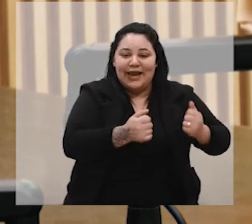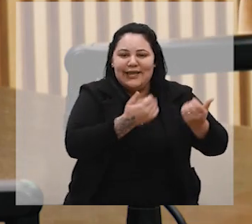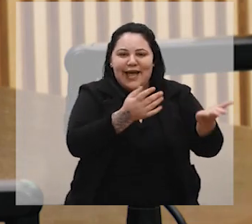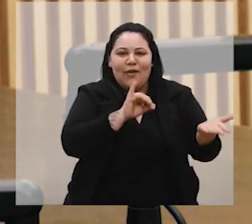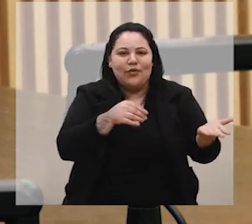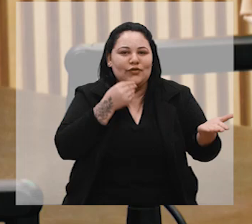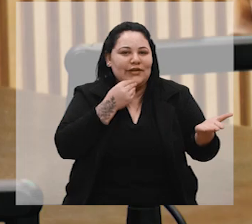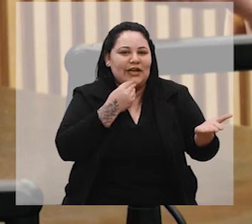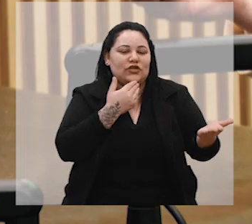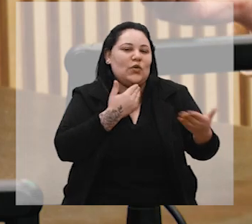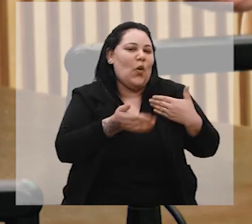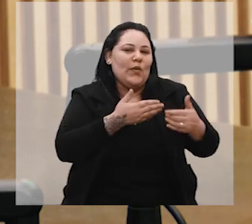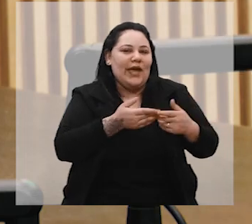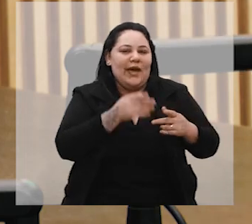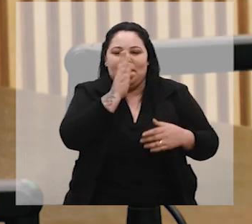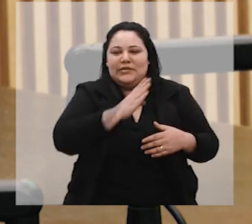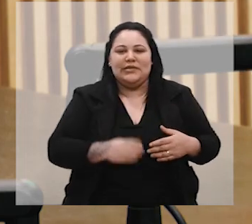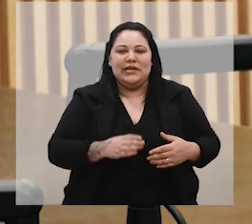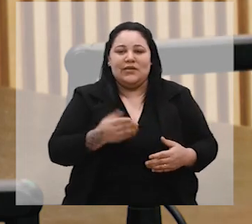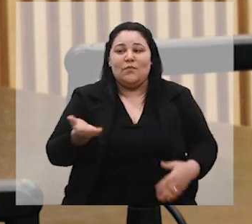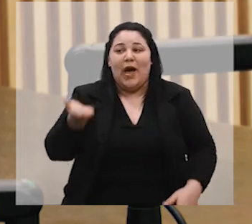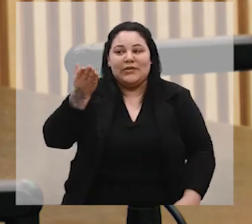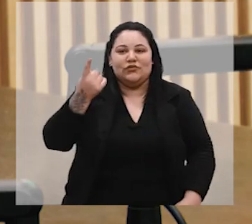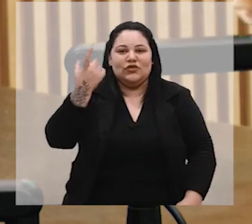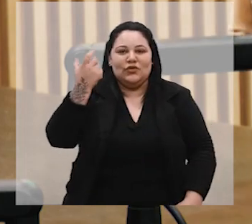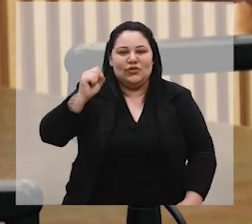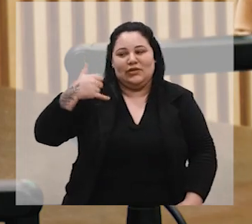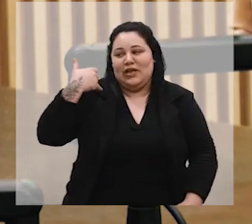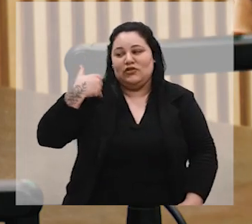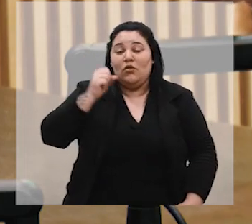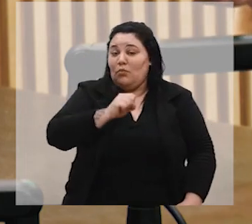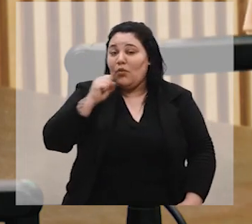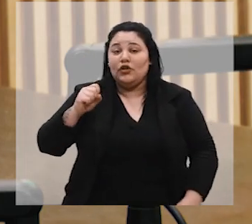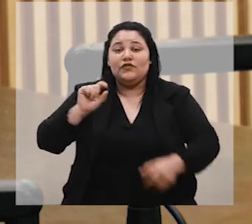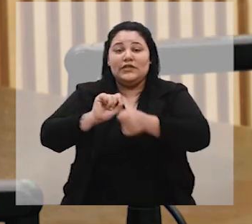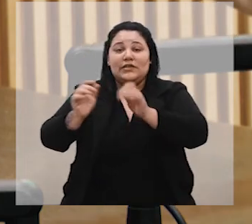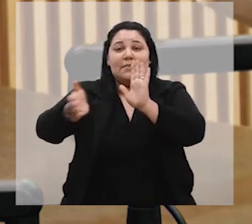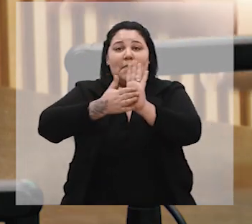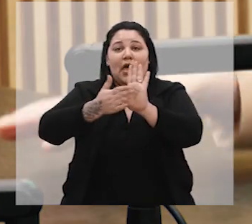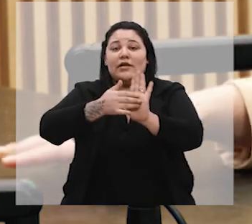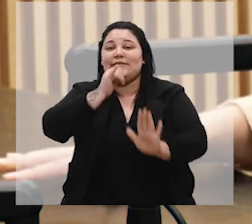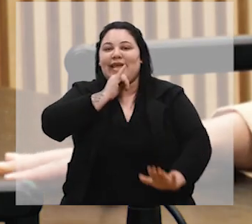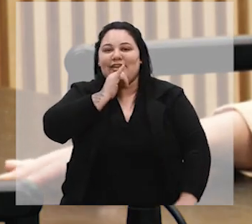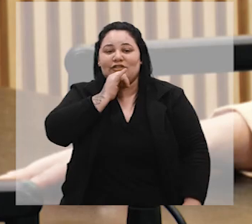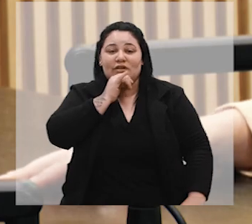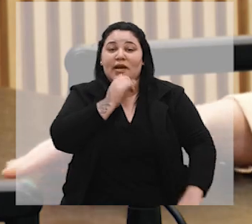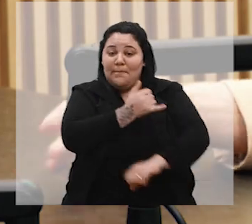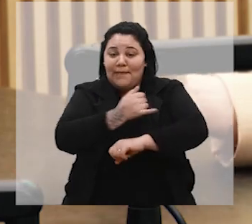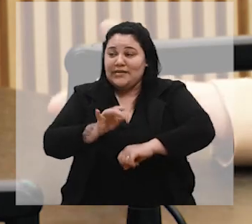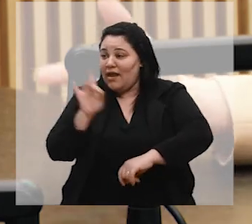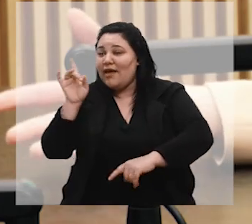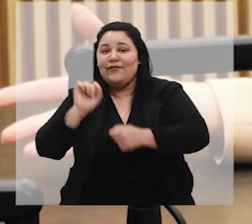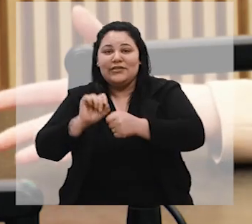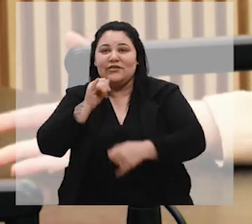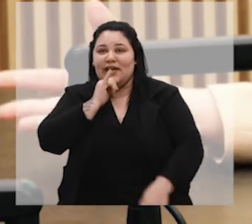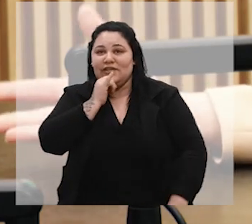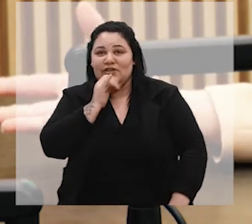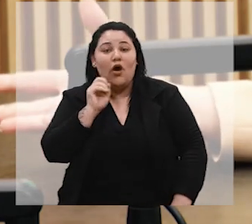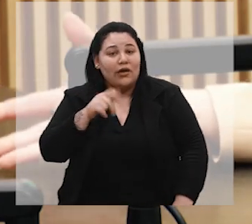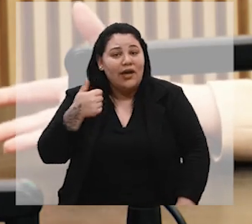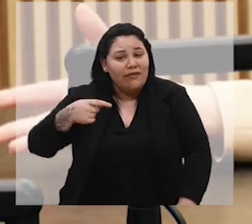Qualquer brasileiro acima de 18 anos pode apresentar um plano incrível de teste e passar lá testando. Então, assim,